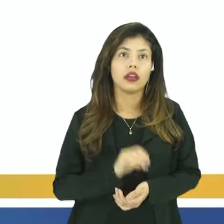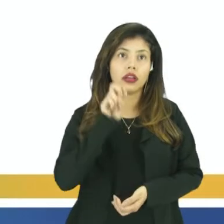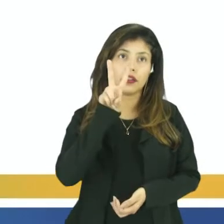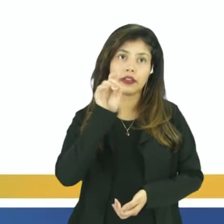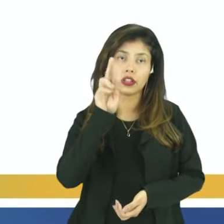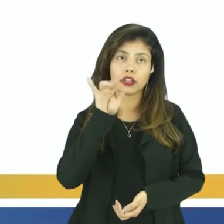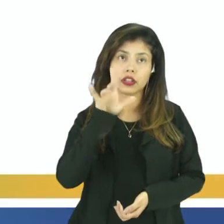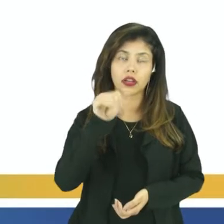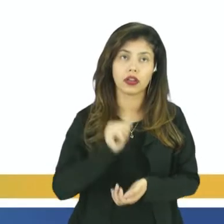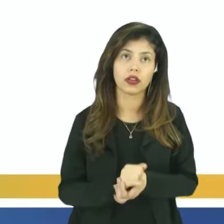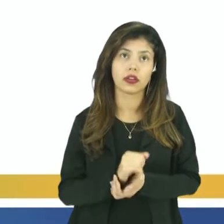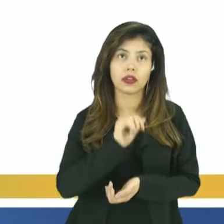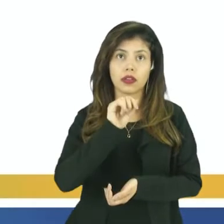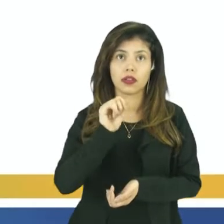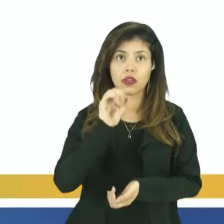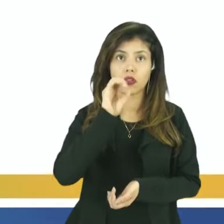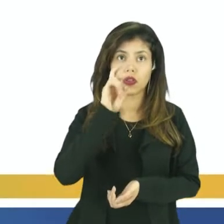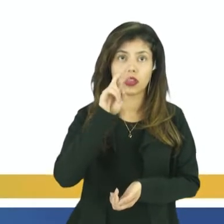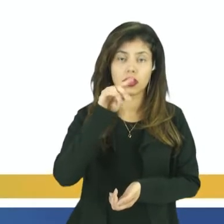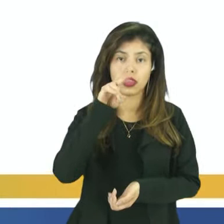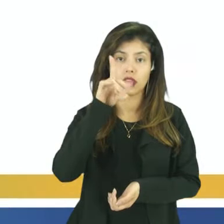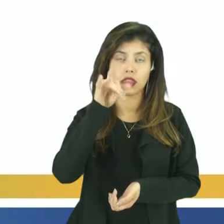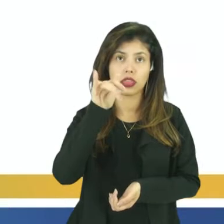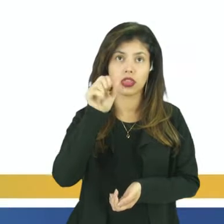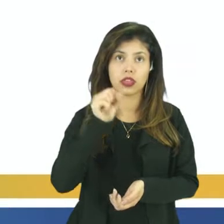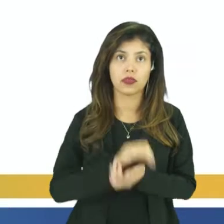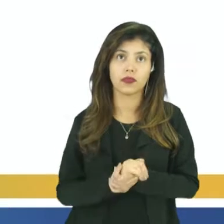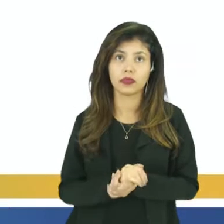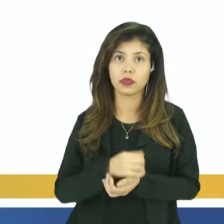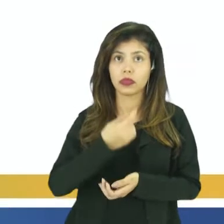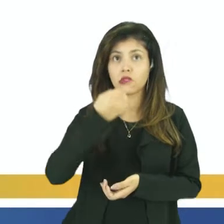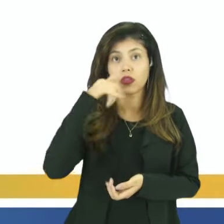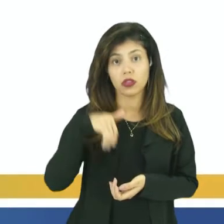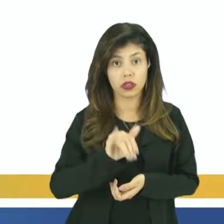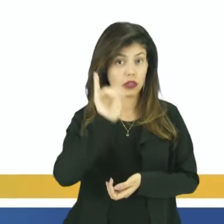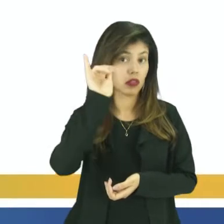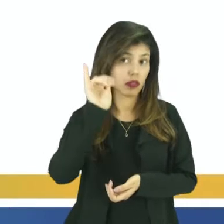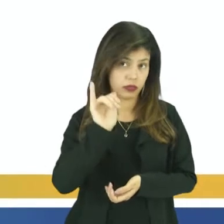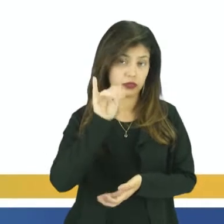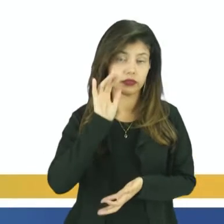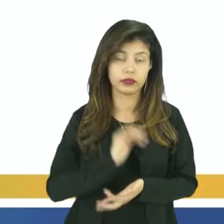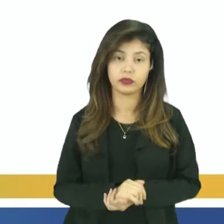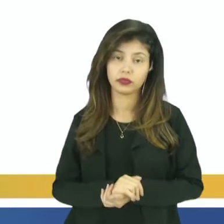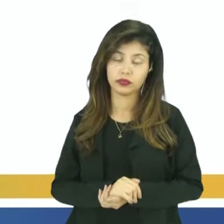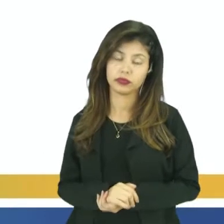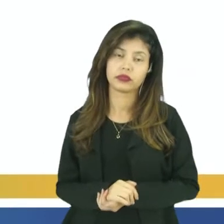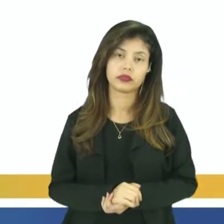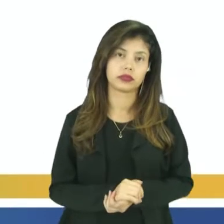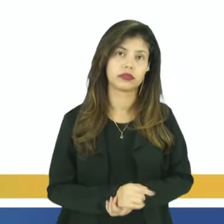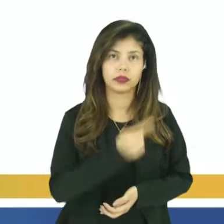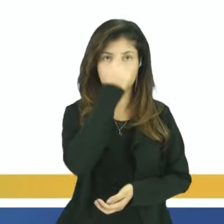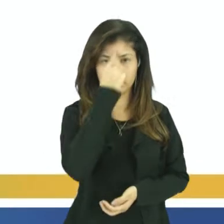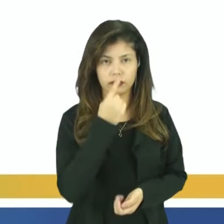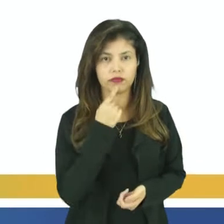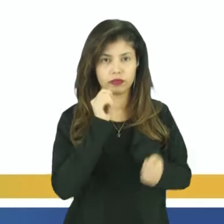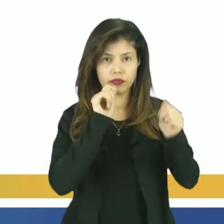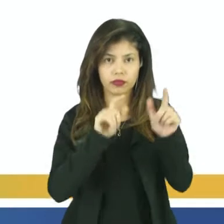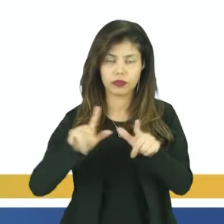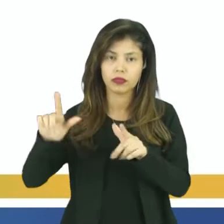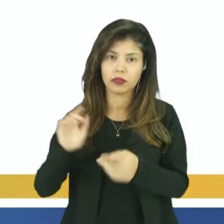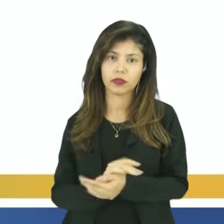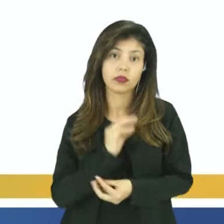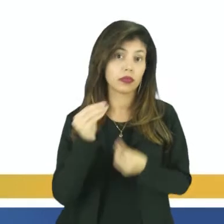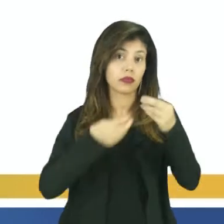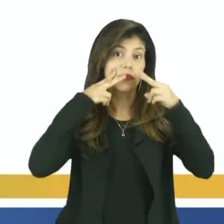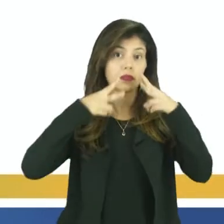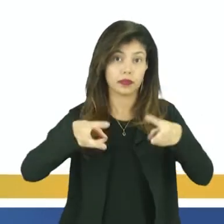vertical é o eixo das ordenadas, ou seja, o eixo dos y, da imagem. Então, como